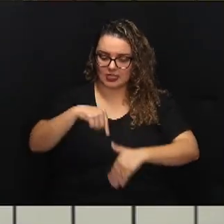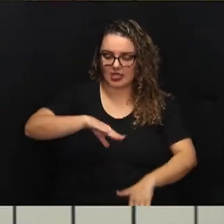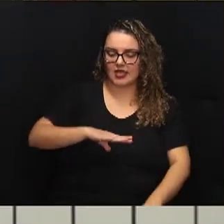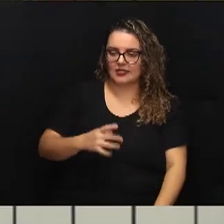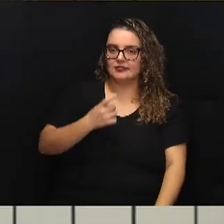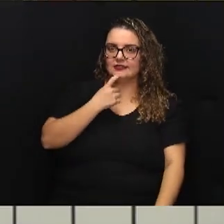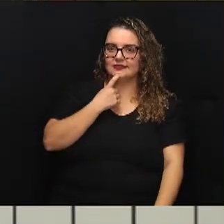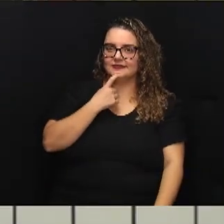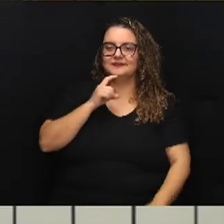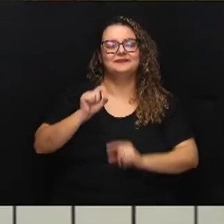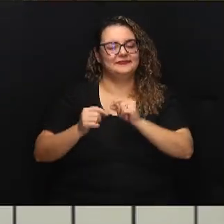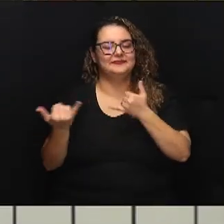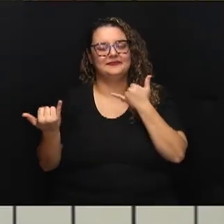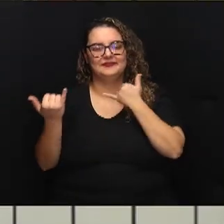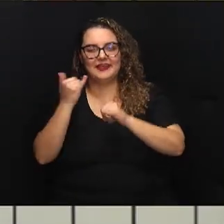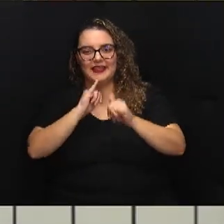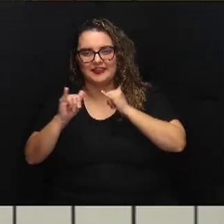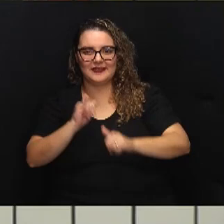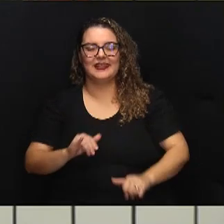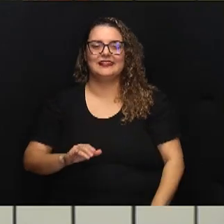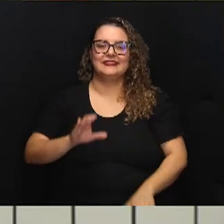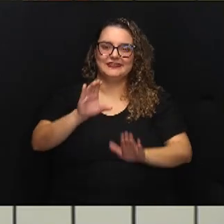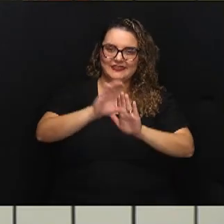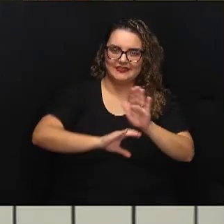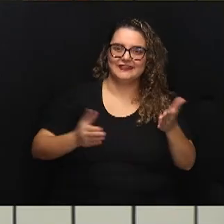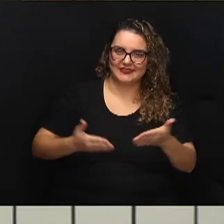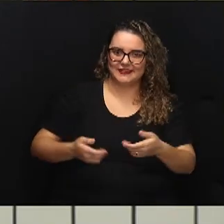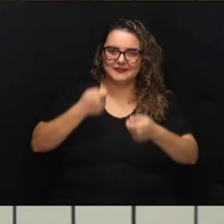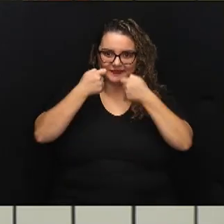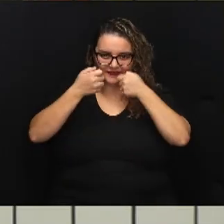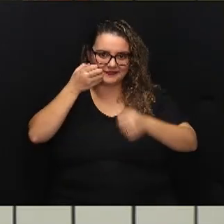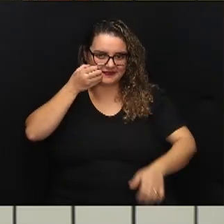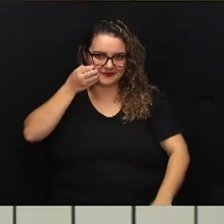Campinas. Quem conta o capítulo de hoje é o repórter André Aranha.